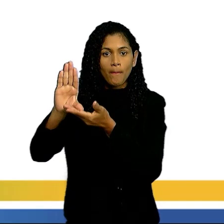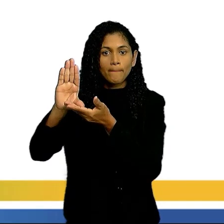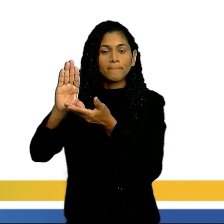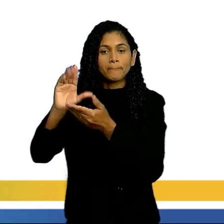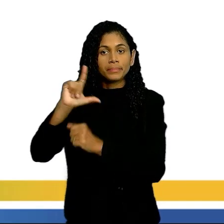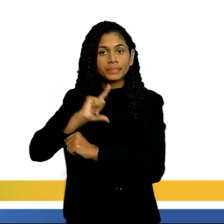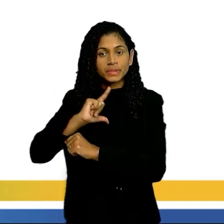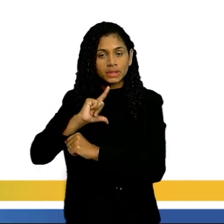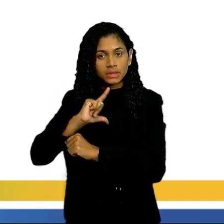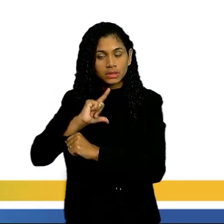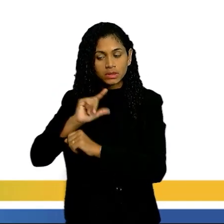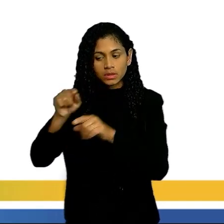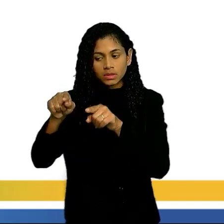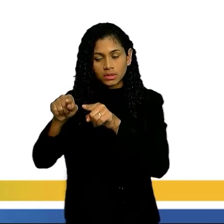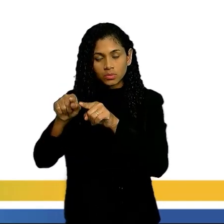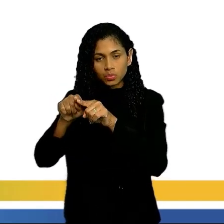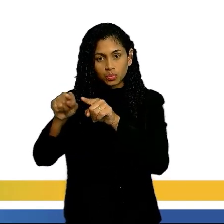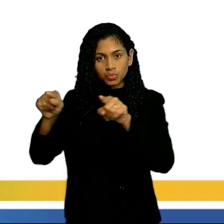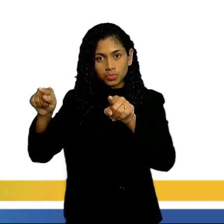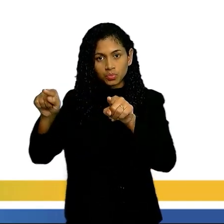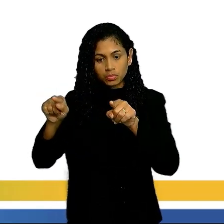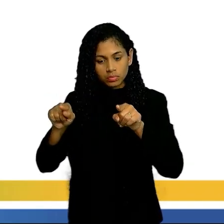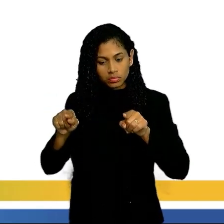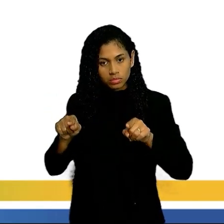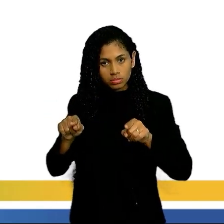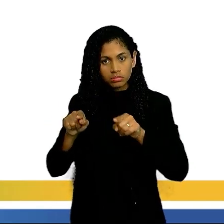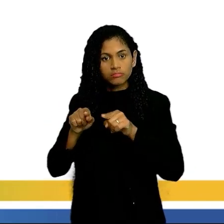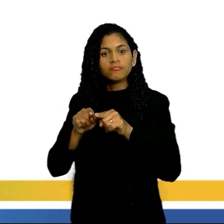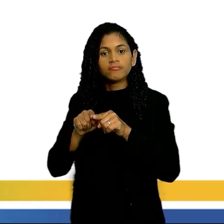prisma reto trapezoidal.